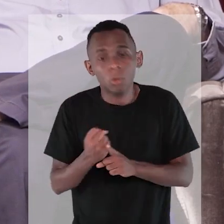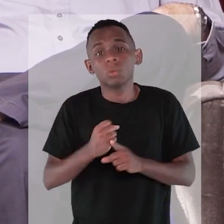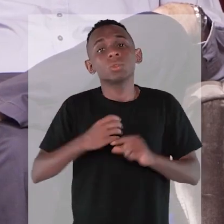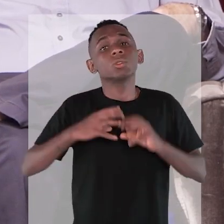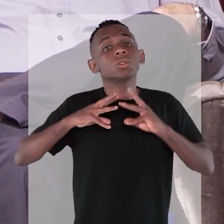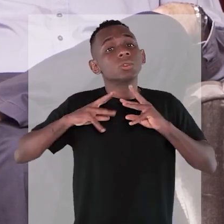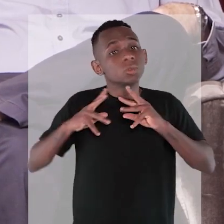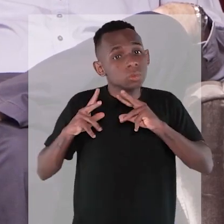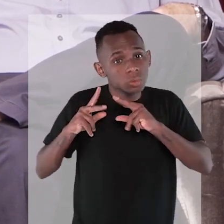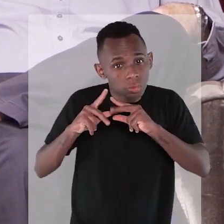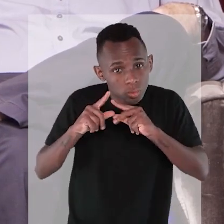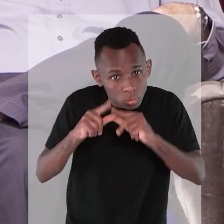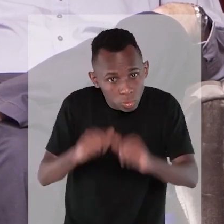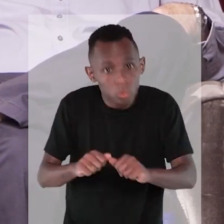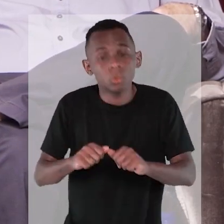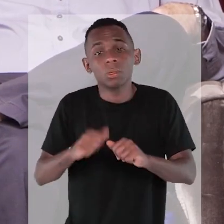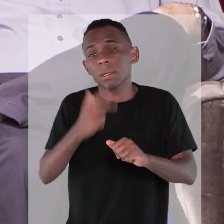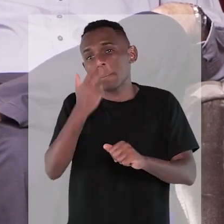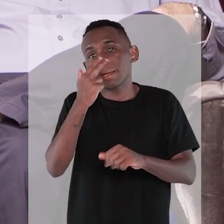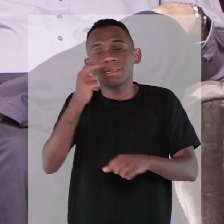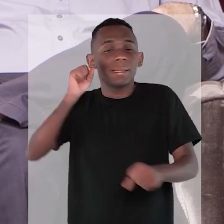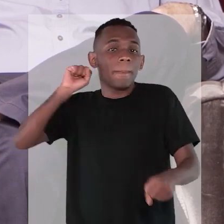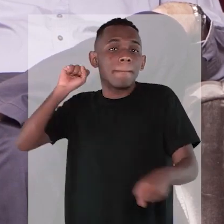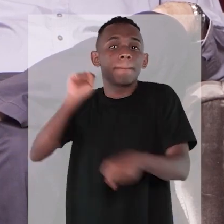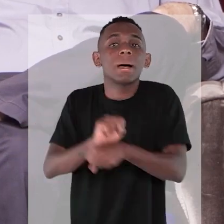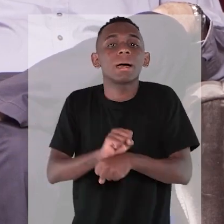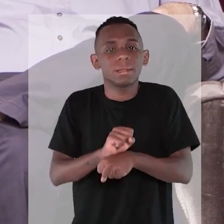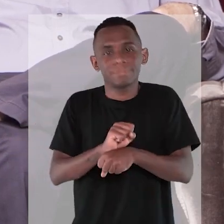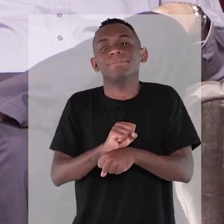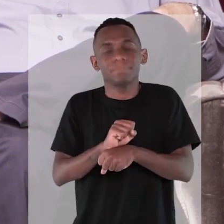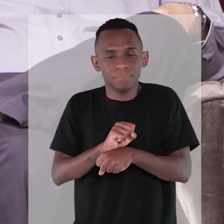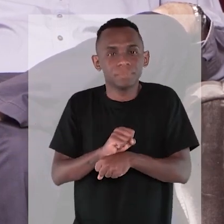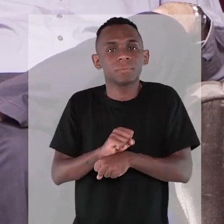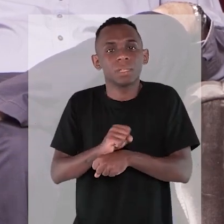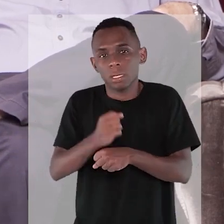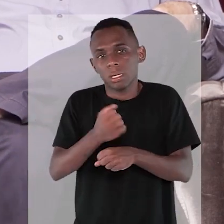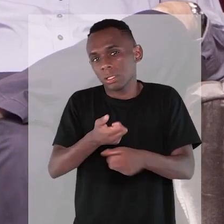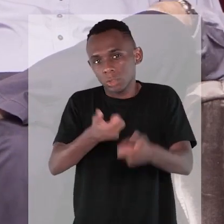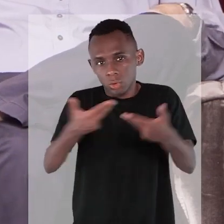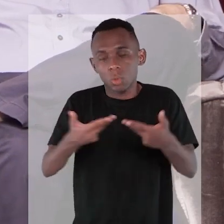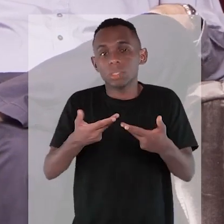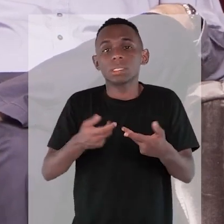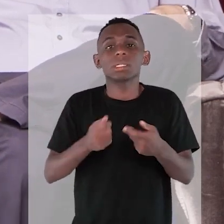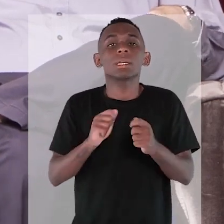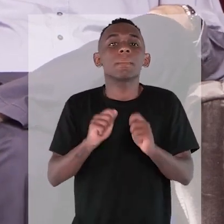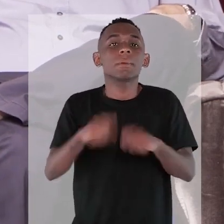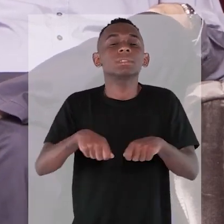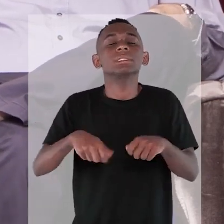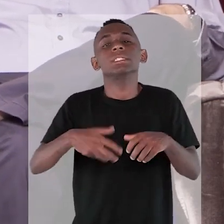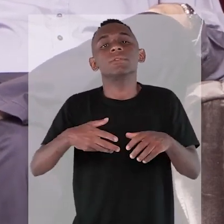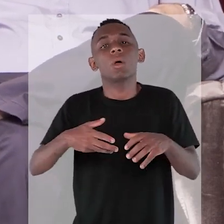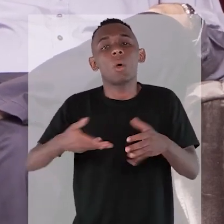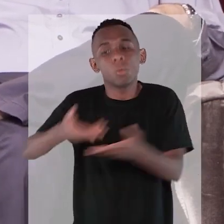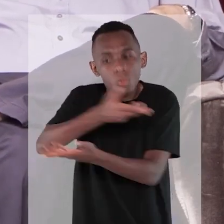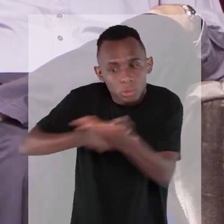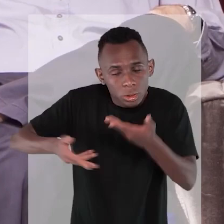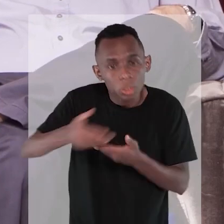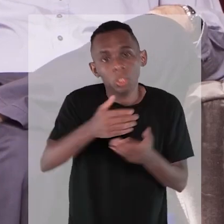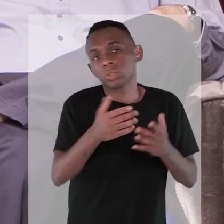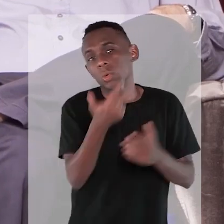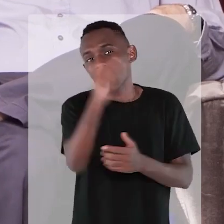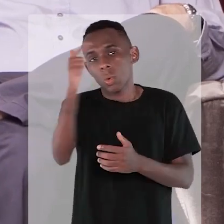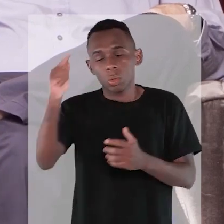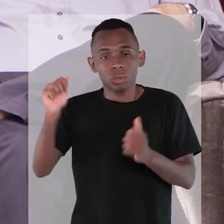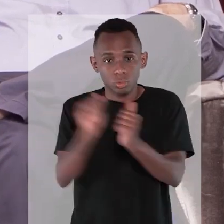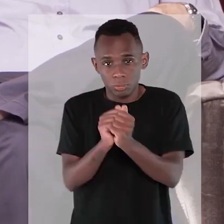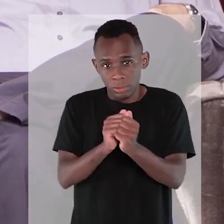freio, né, na nossa capacidade como indivíduos de exercer o poder sobre outra pessoa, ele está tirando da gente. E isso ele fez muito bem,